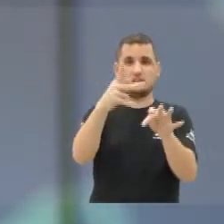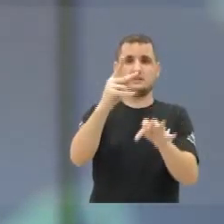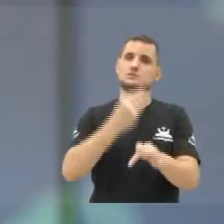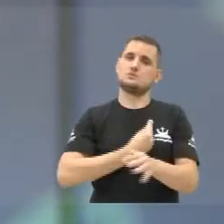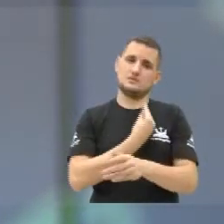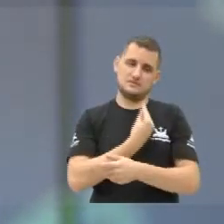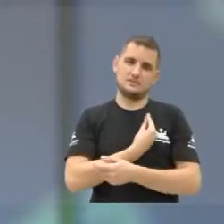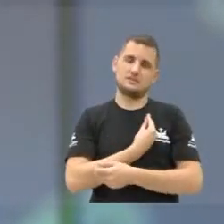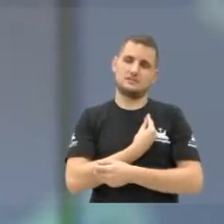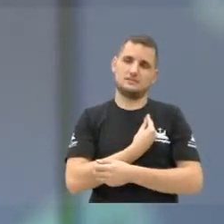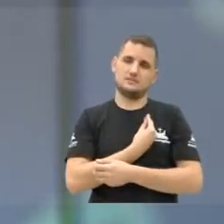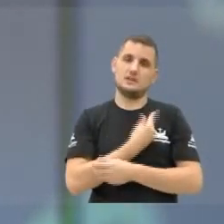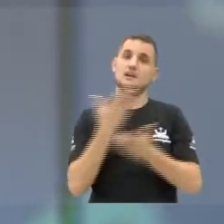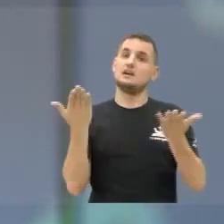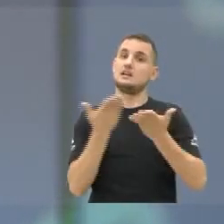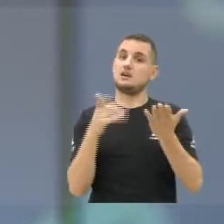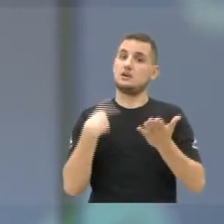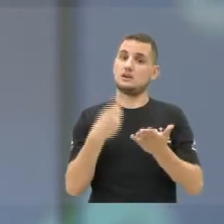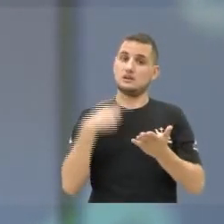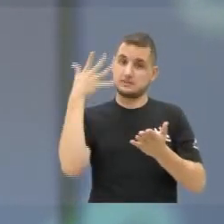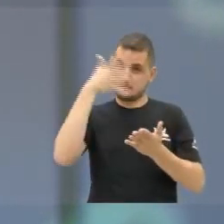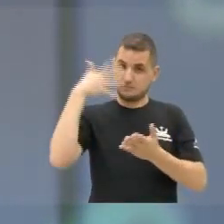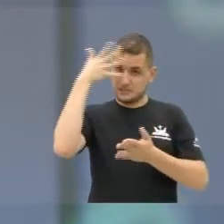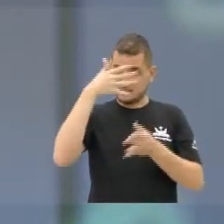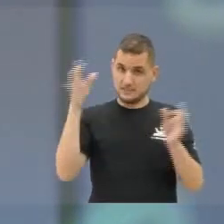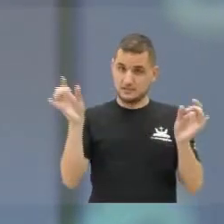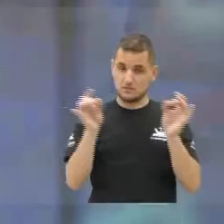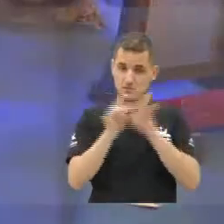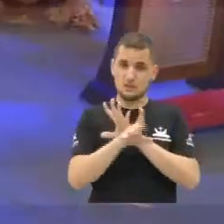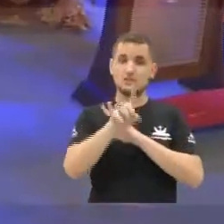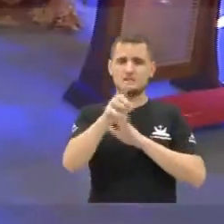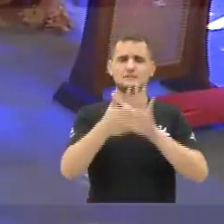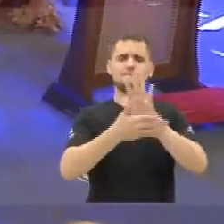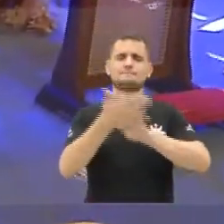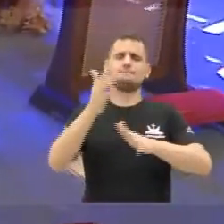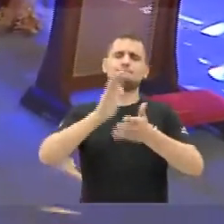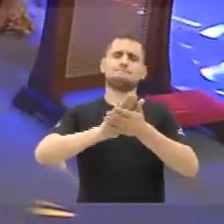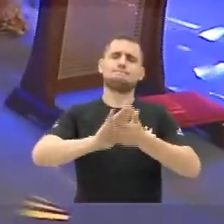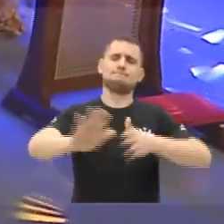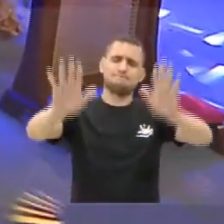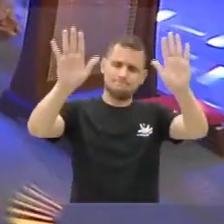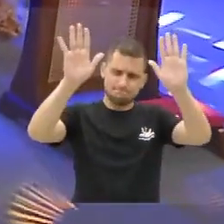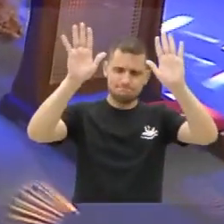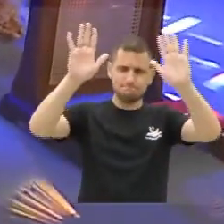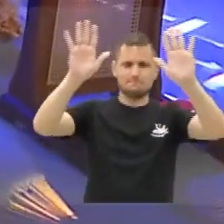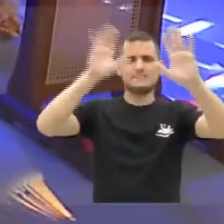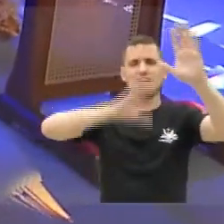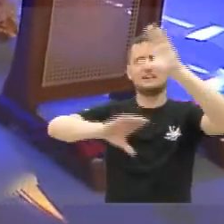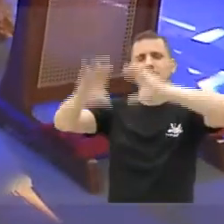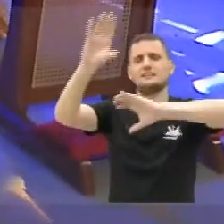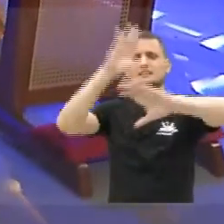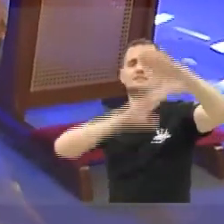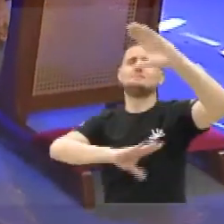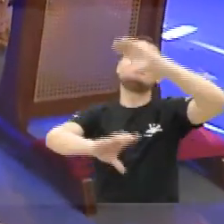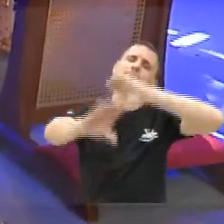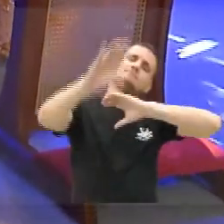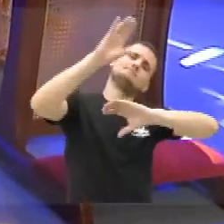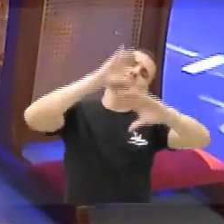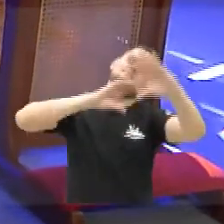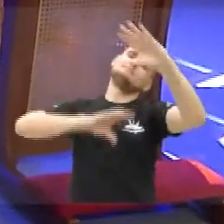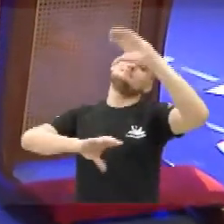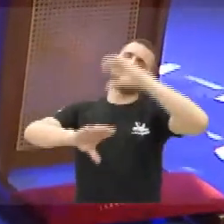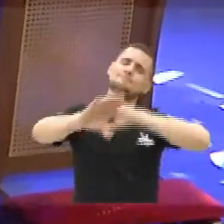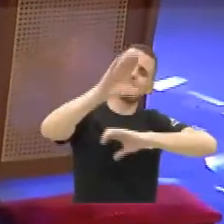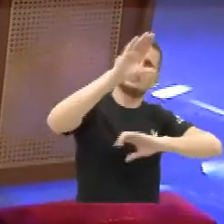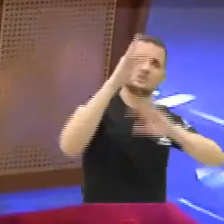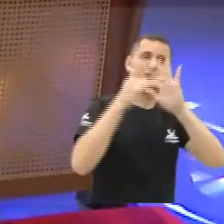Vai, para terminar este momento. Ergue teu braço na sua casa. Eu te levantarei, eu te